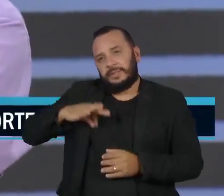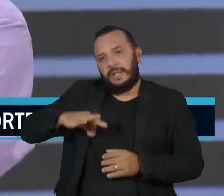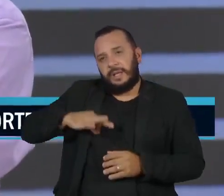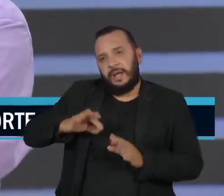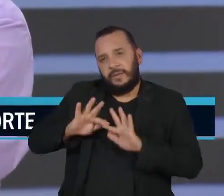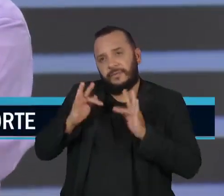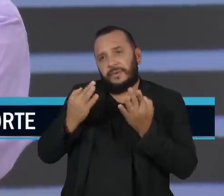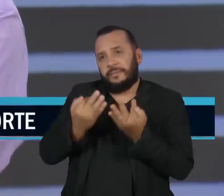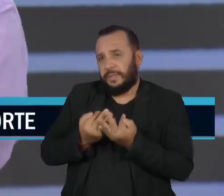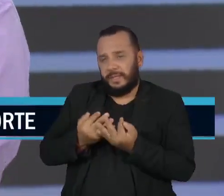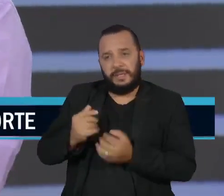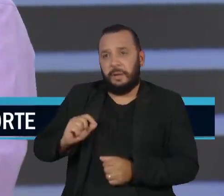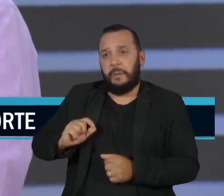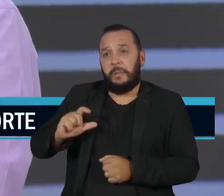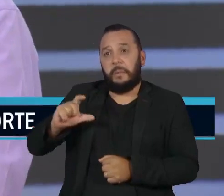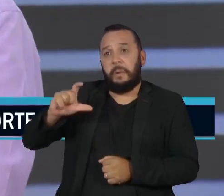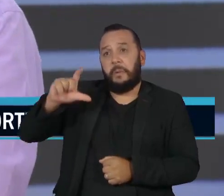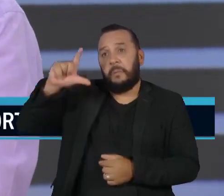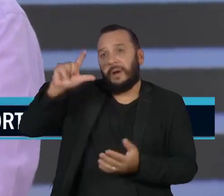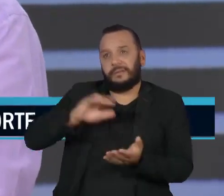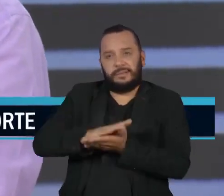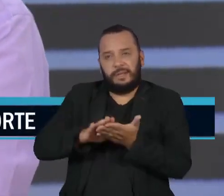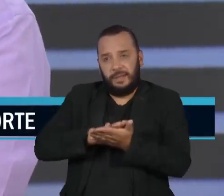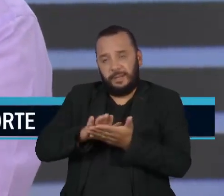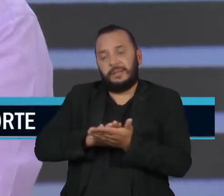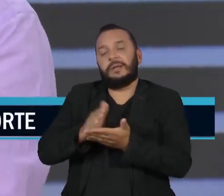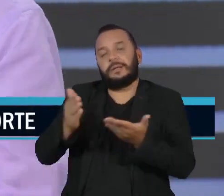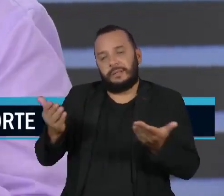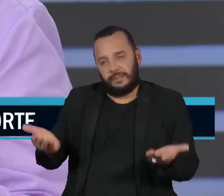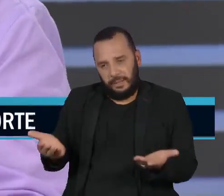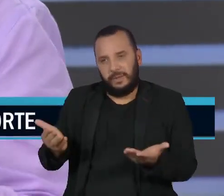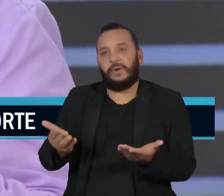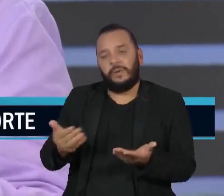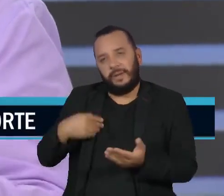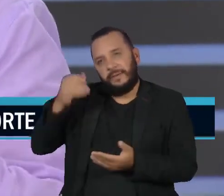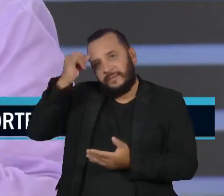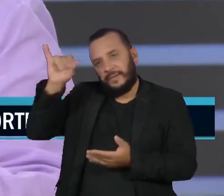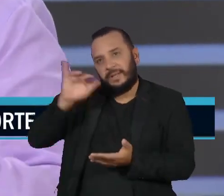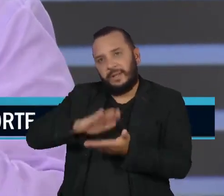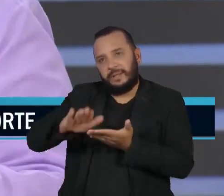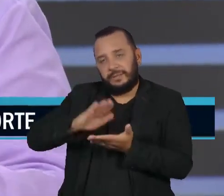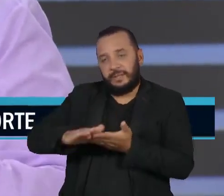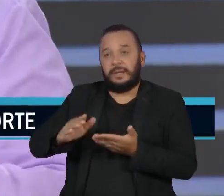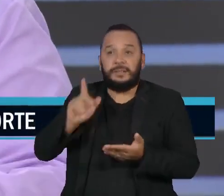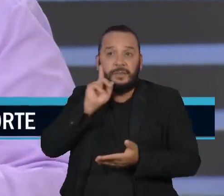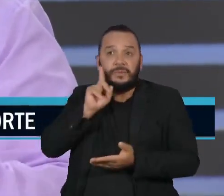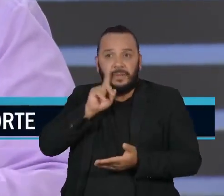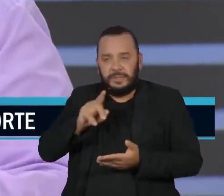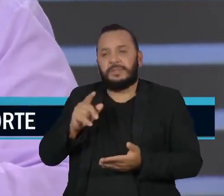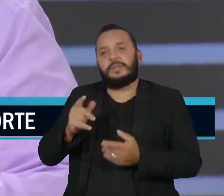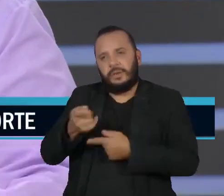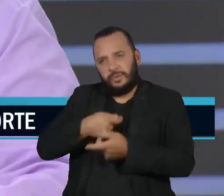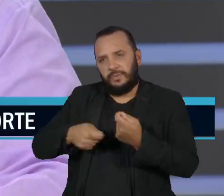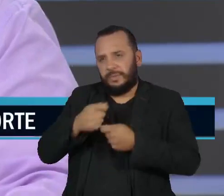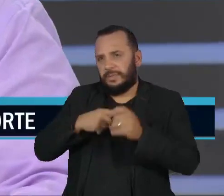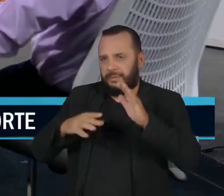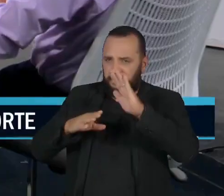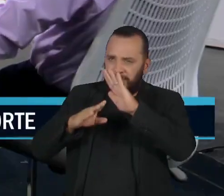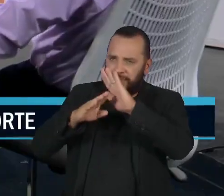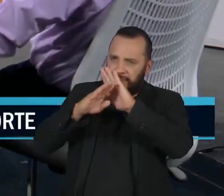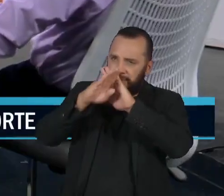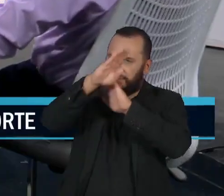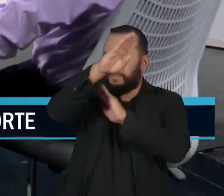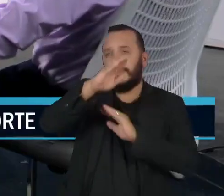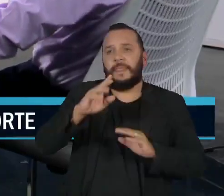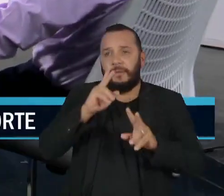conseguiu acompanhar. Então, existe uma retração do consumo. Nos Estados Unidos, a economia está voltando a crescer, voltou a crescer forte,